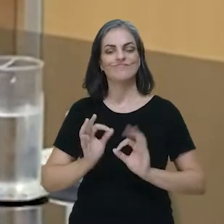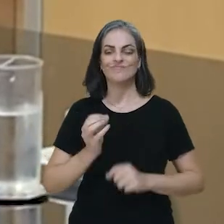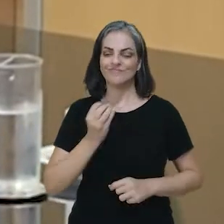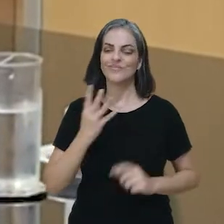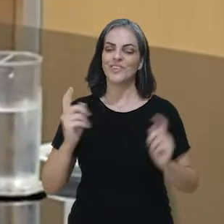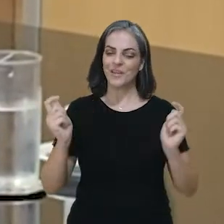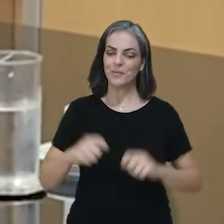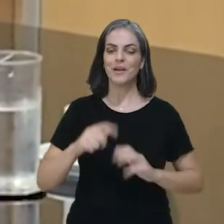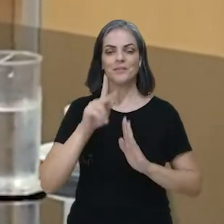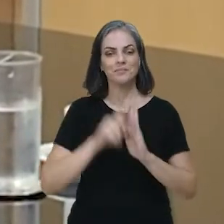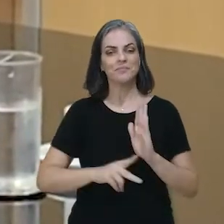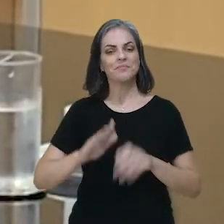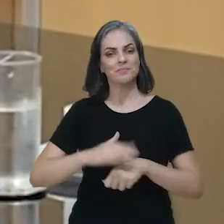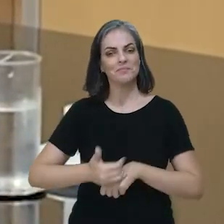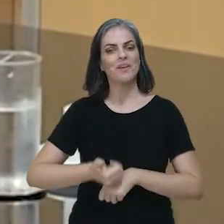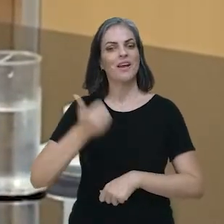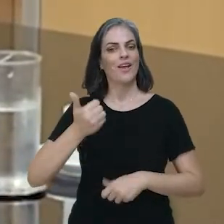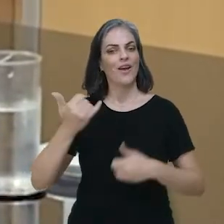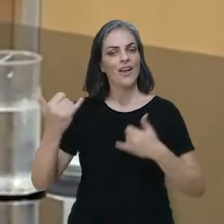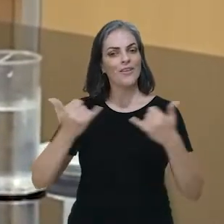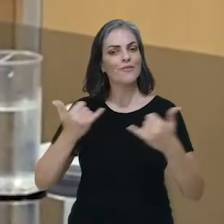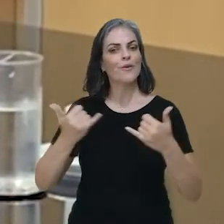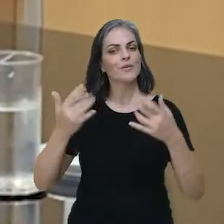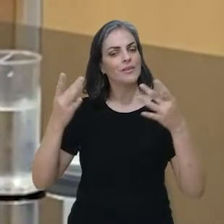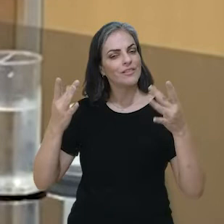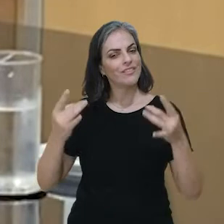Eles vão ter capacidade de fazer um projeto mais robusto